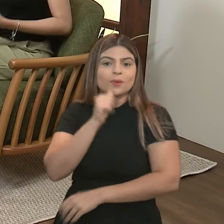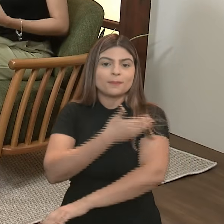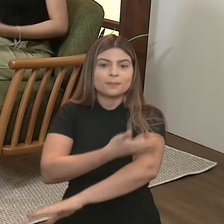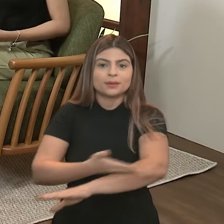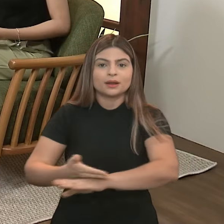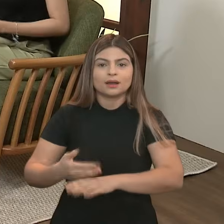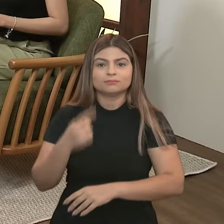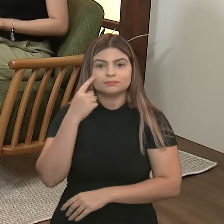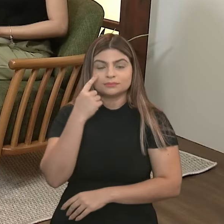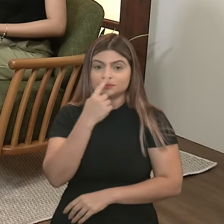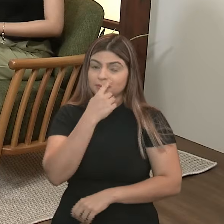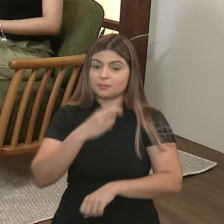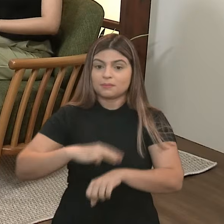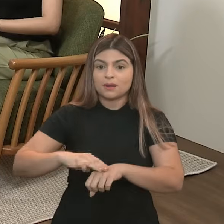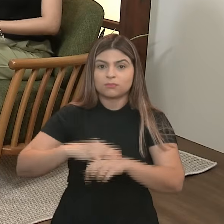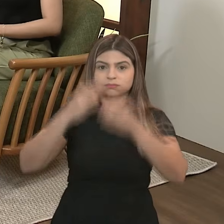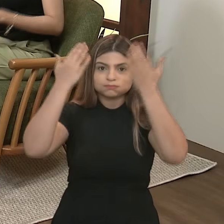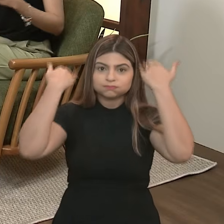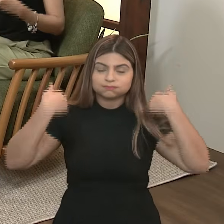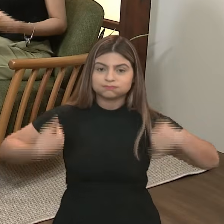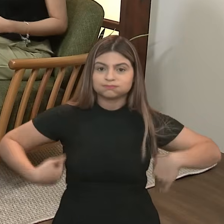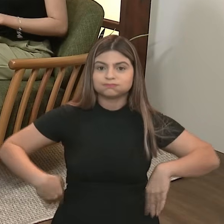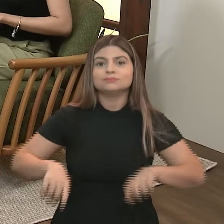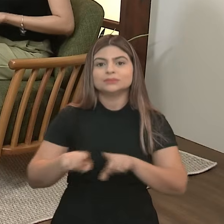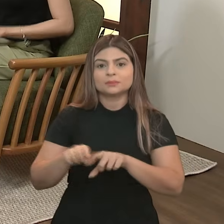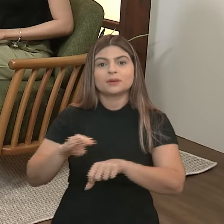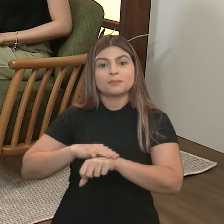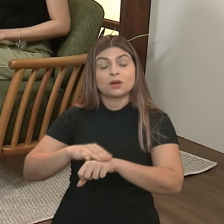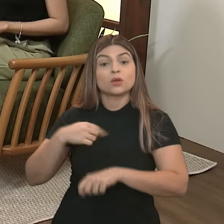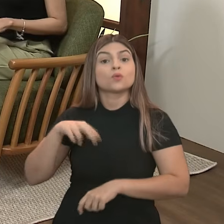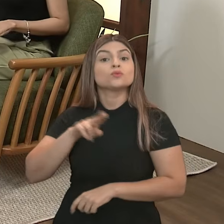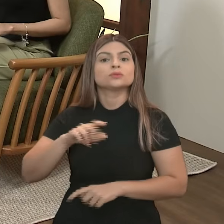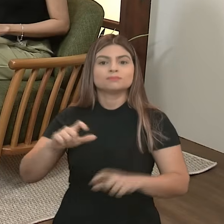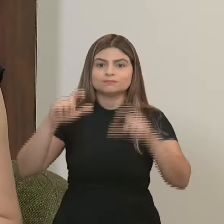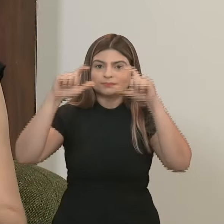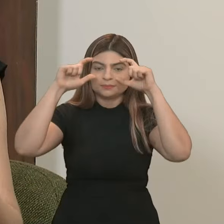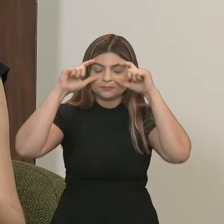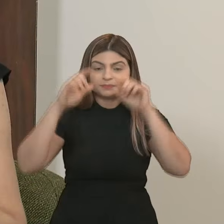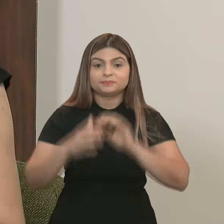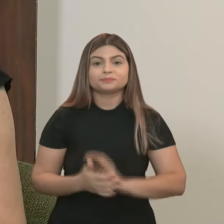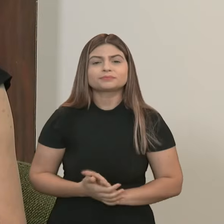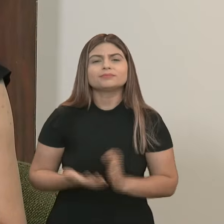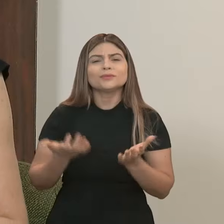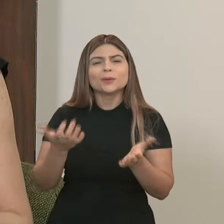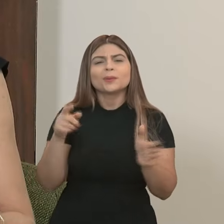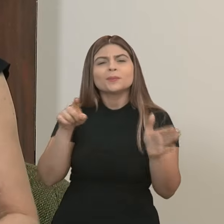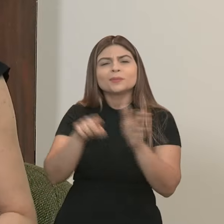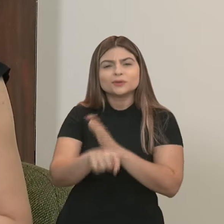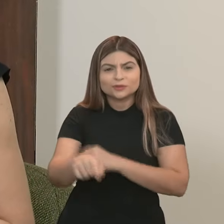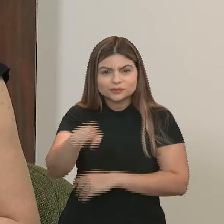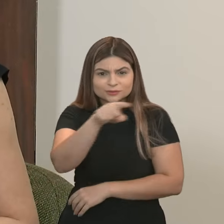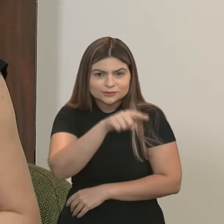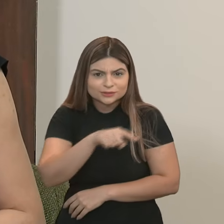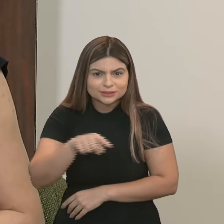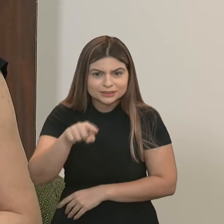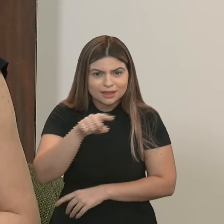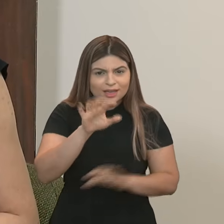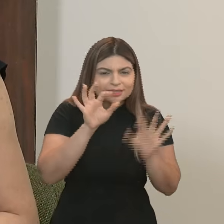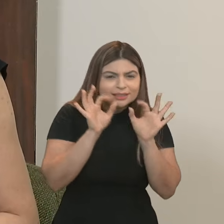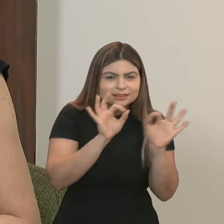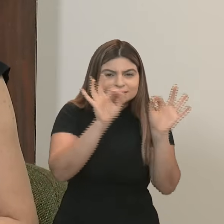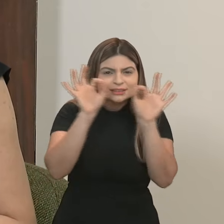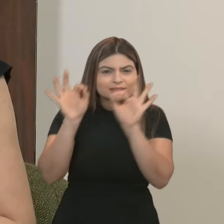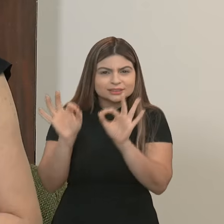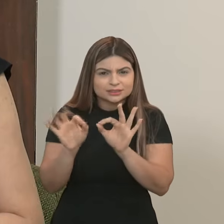escuros e cabelos longos em um tom de castanho claro. Também estou usando um óculos de grau. Bom, Cássio, eu quero perguntar agora para os nossos